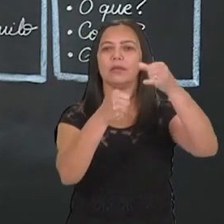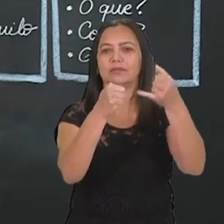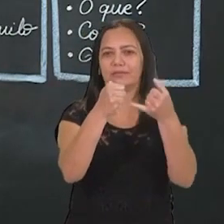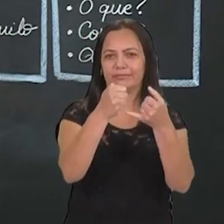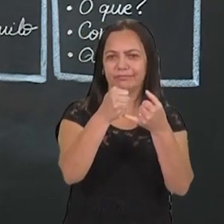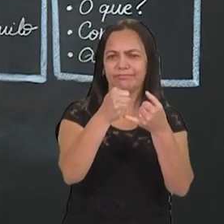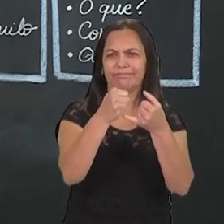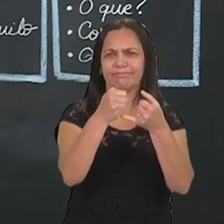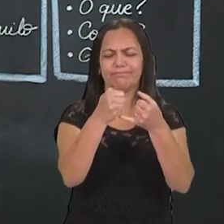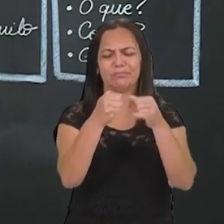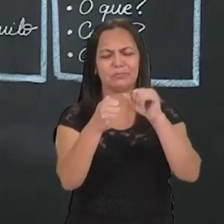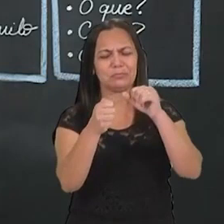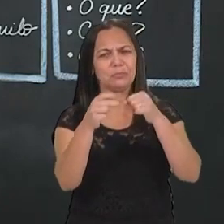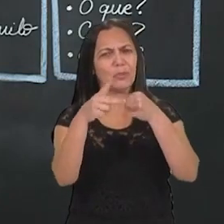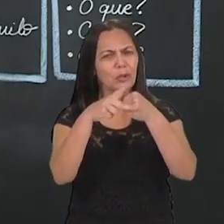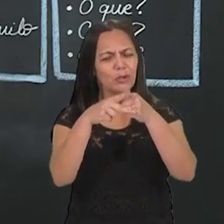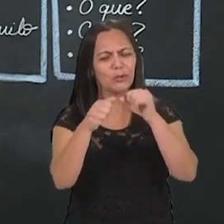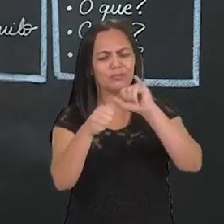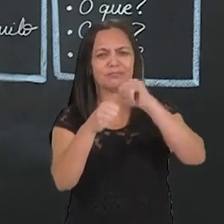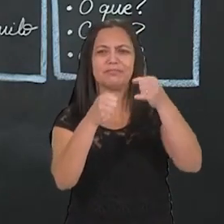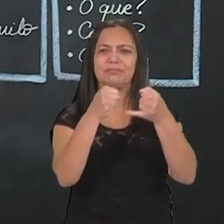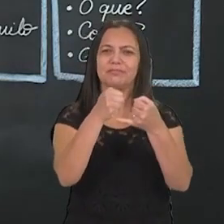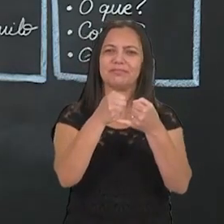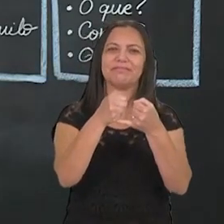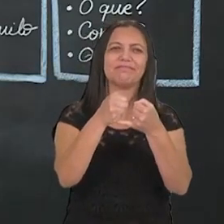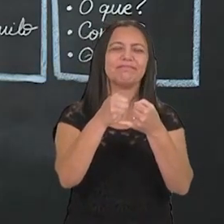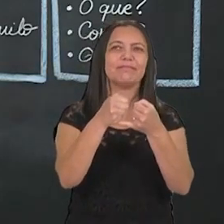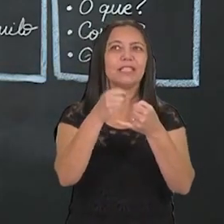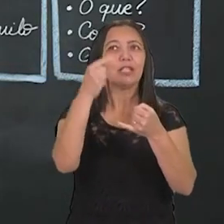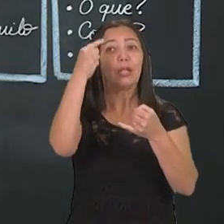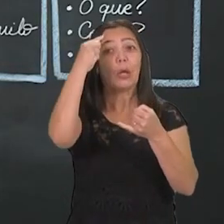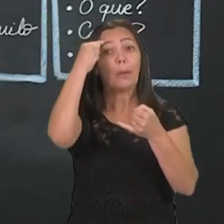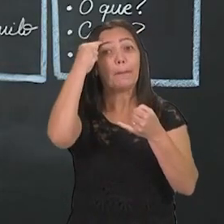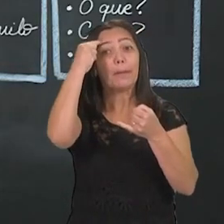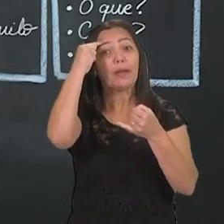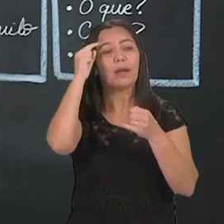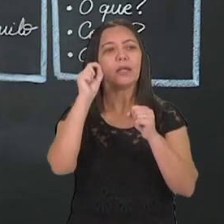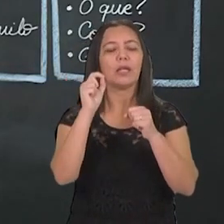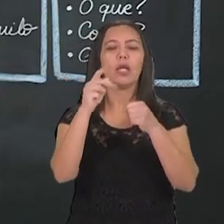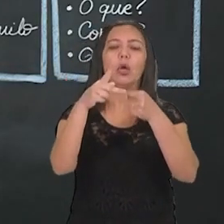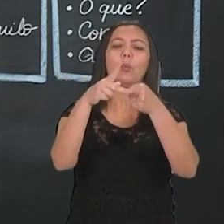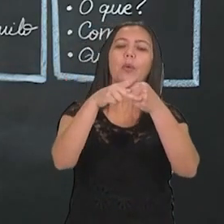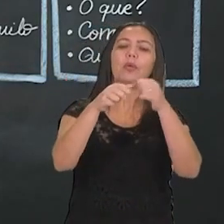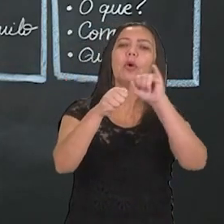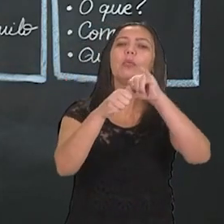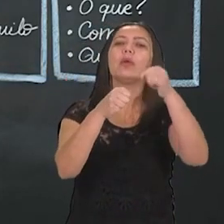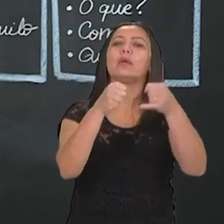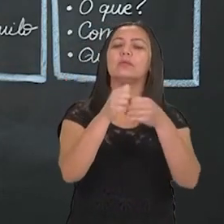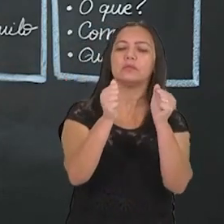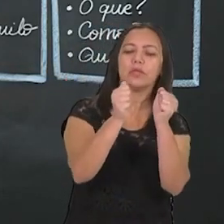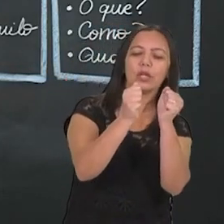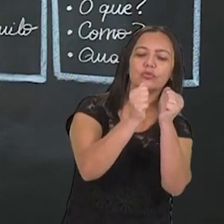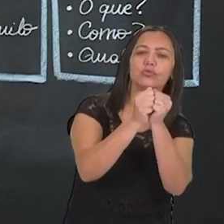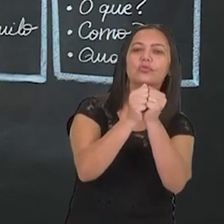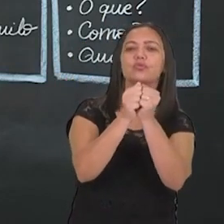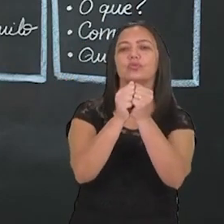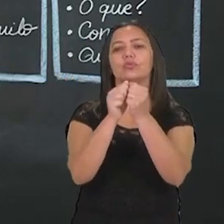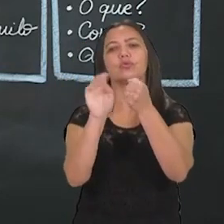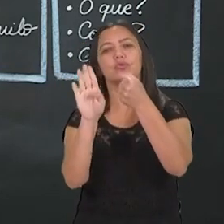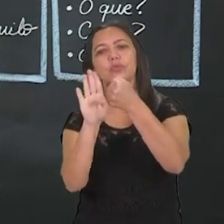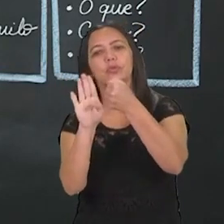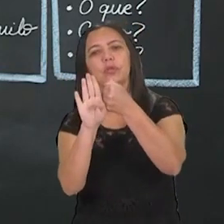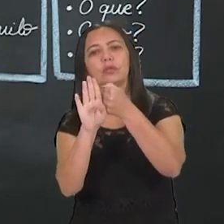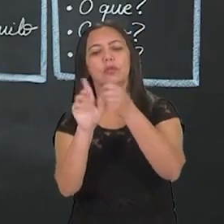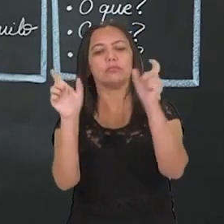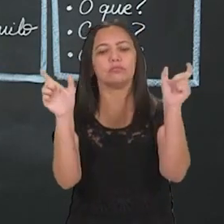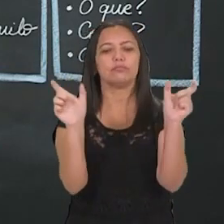dar um nome aí na cabeça essa ideia de um pronome ser um adjetivo, né? Mas é só você ter em mente que o pronome adjetivo, ele acompanha um substantivo, ou